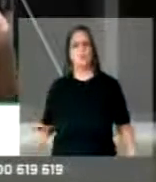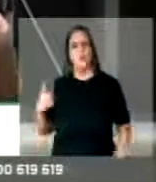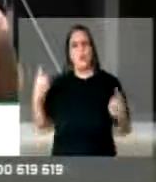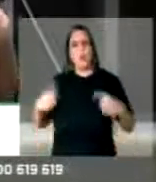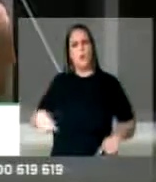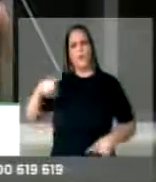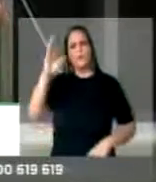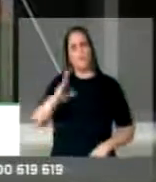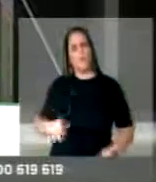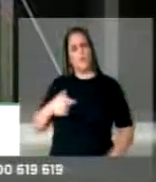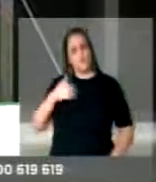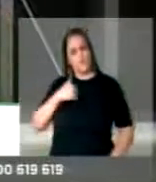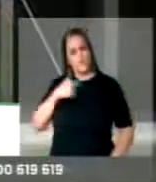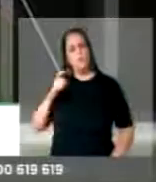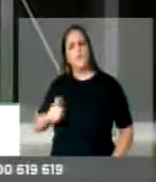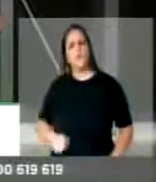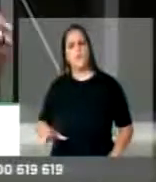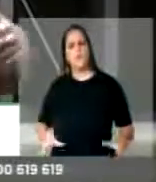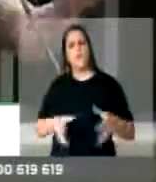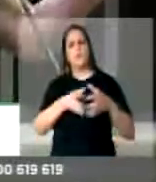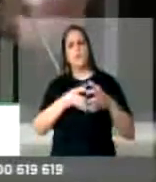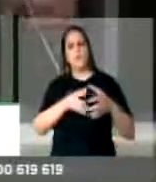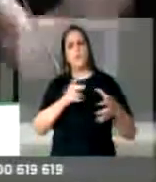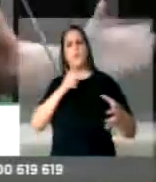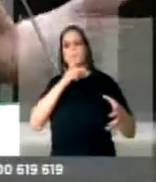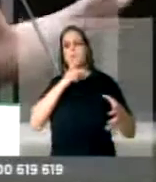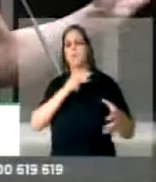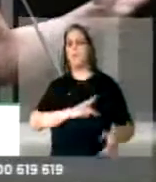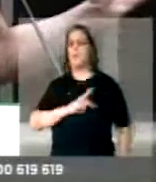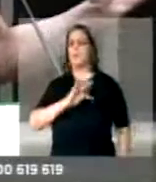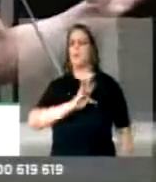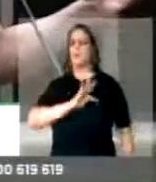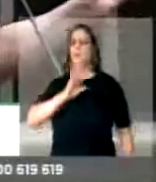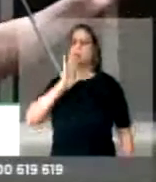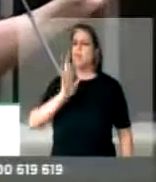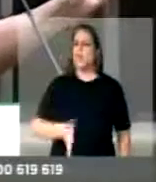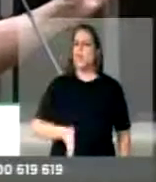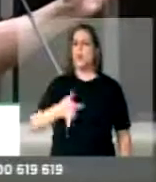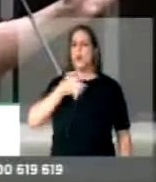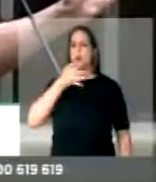parte de um grupo de parlamentares do Partido dos Trabalhadores que já colocou